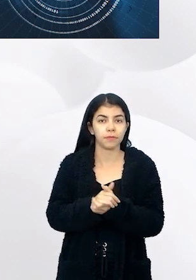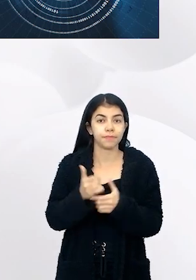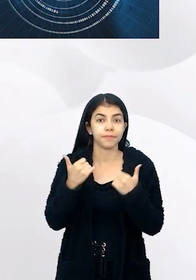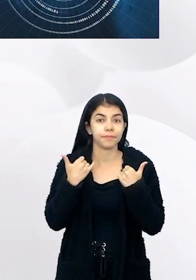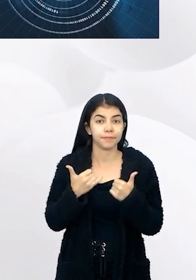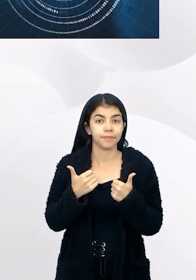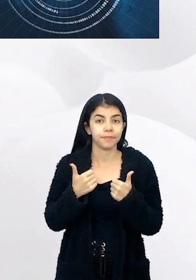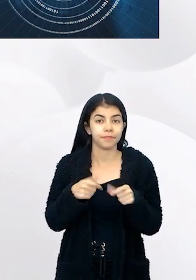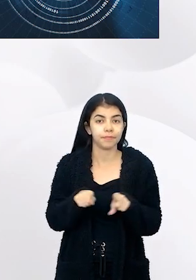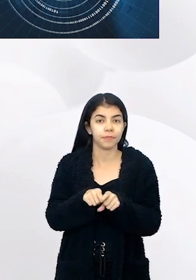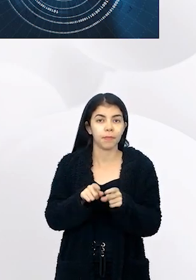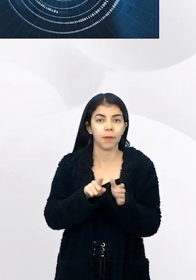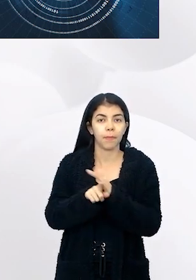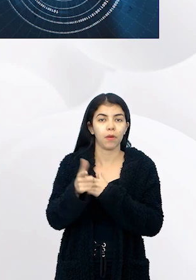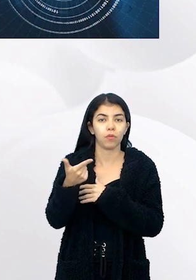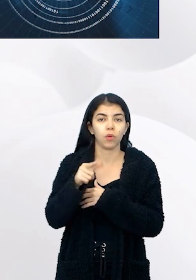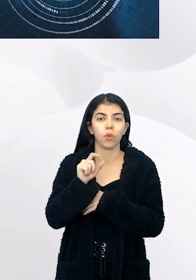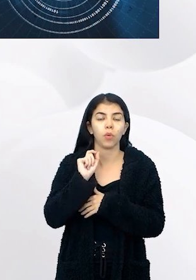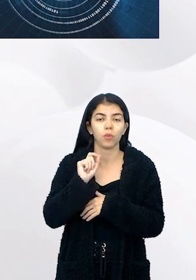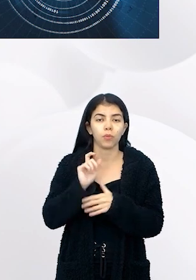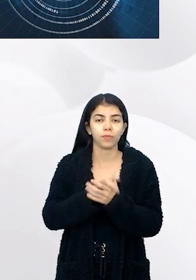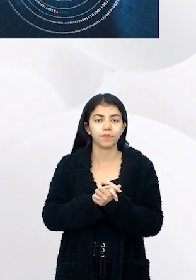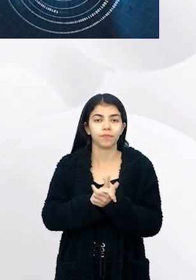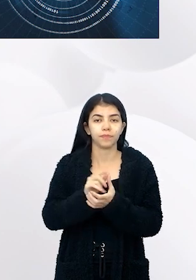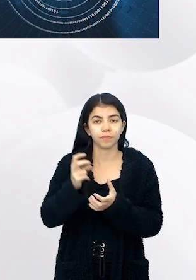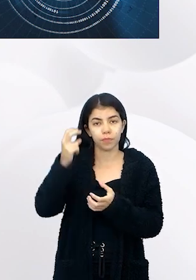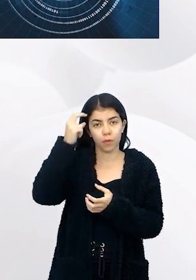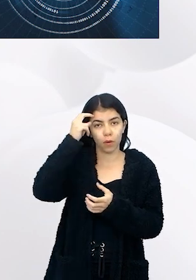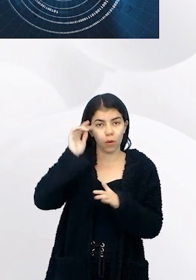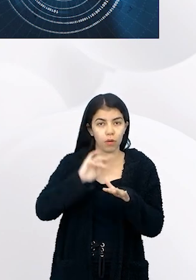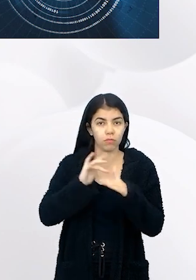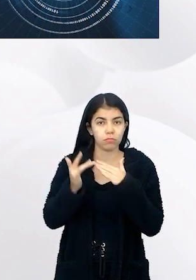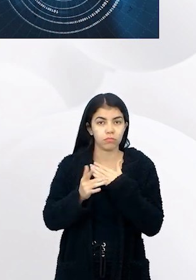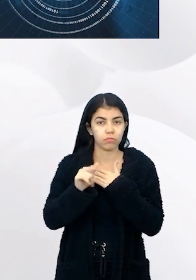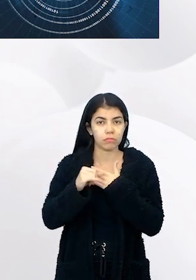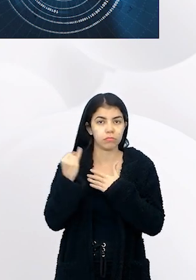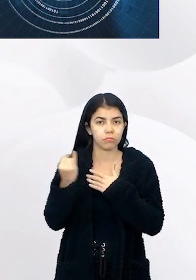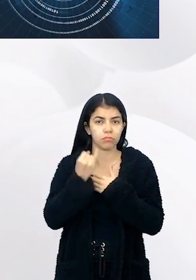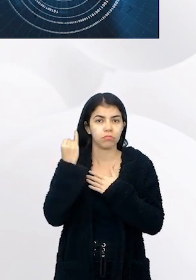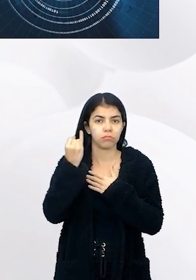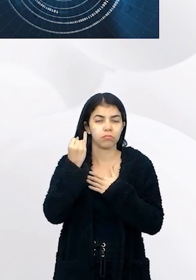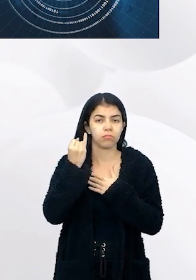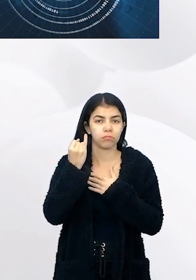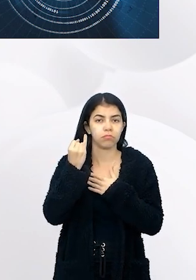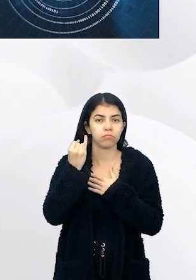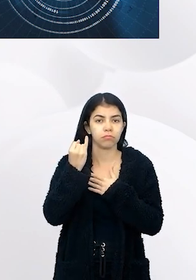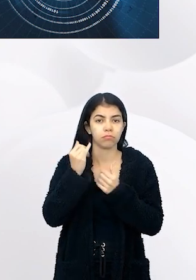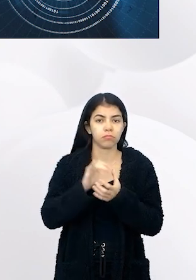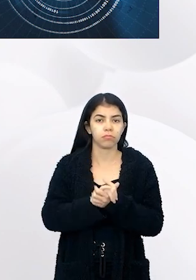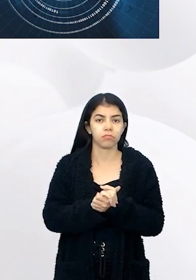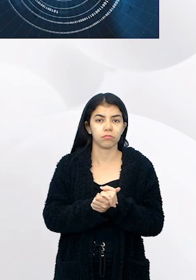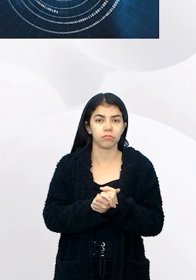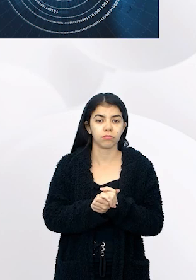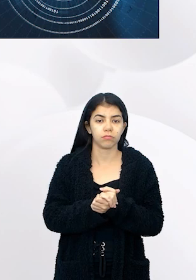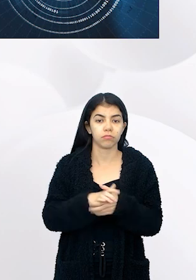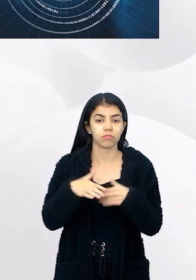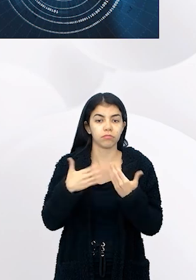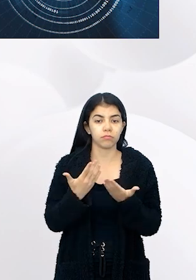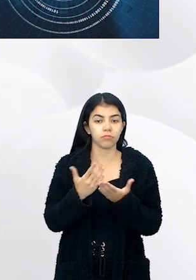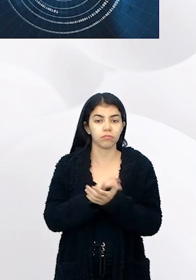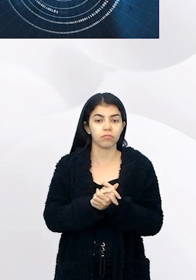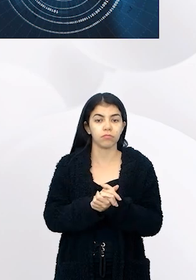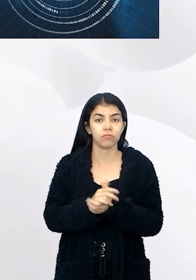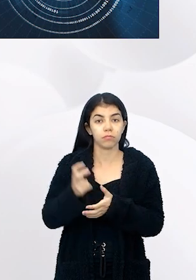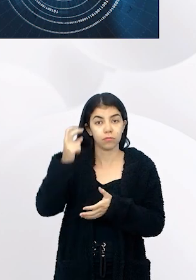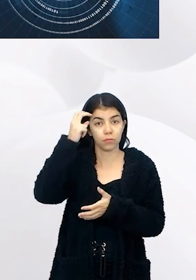lá. Olha, tem aqui uma pergunta, Ana, já sobre a cultura digital. É funcional? Olha que legal. E aí? A